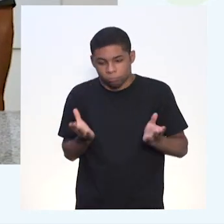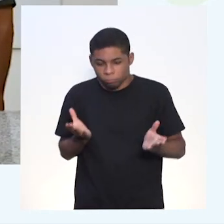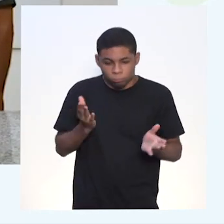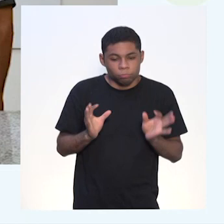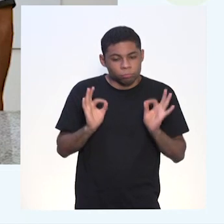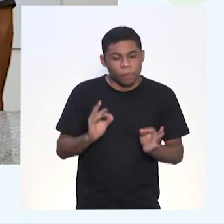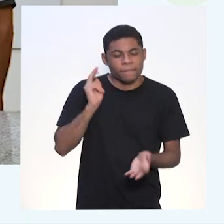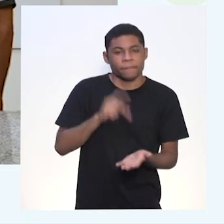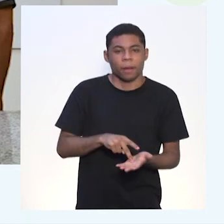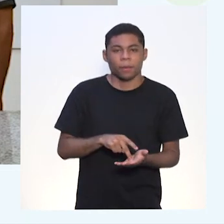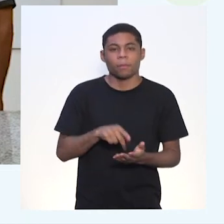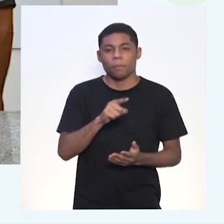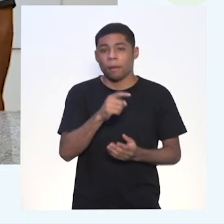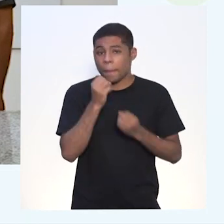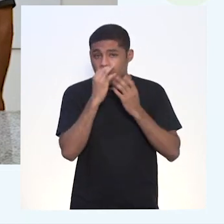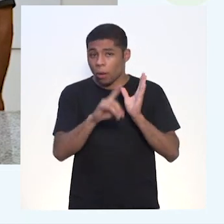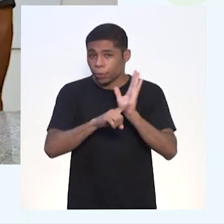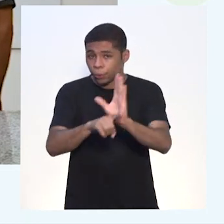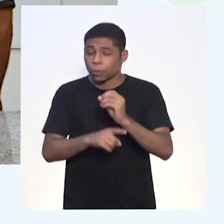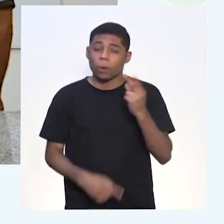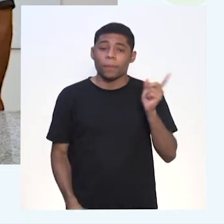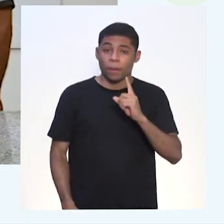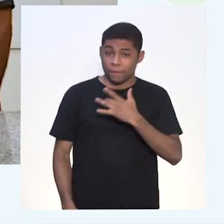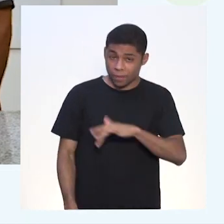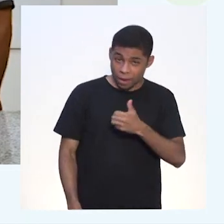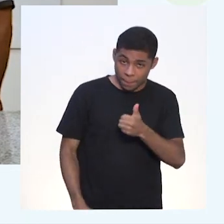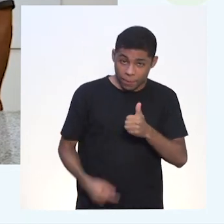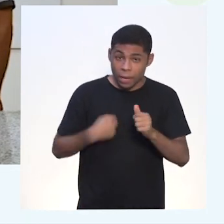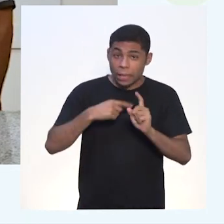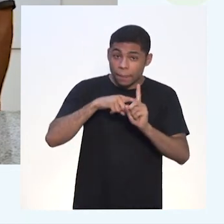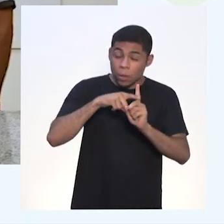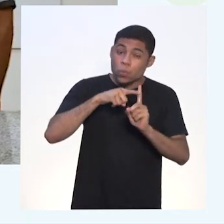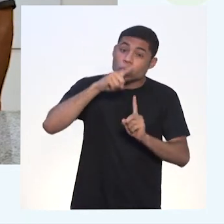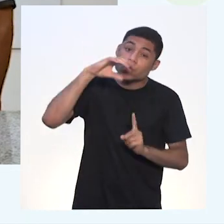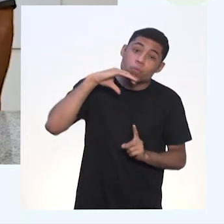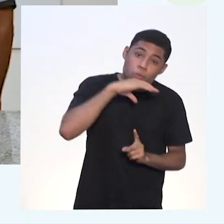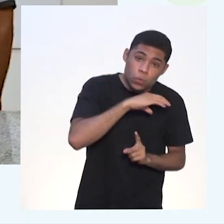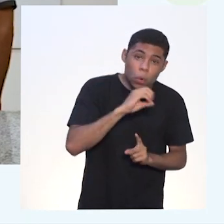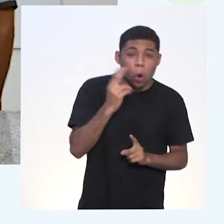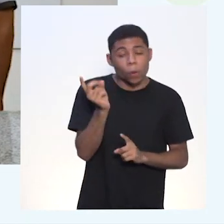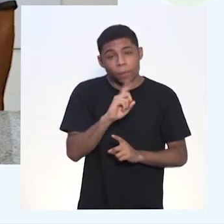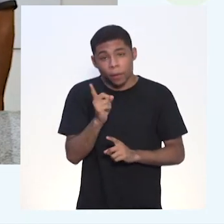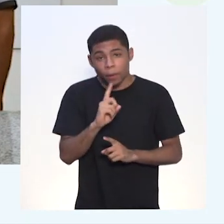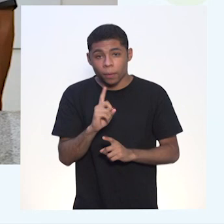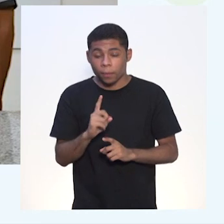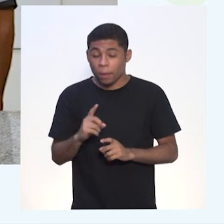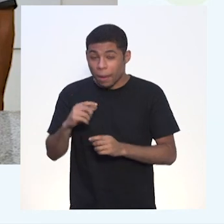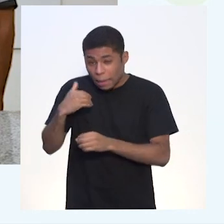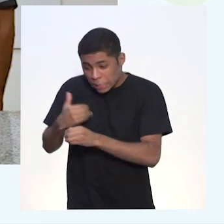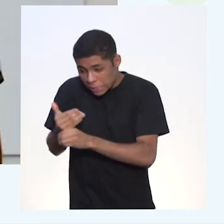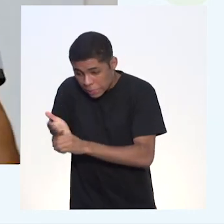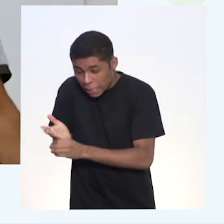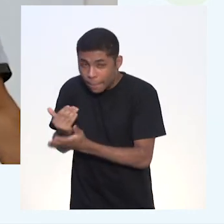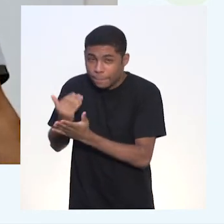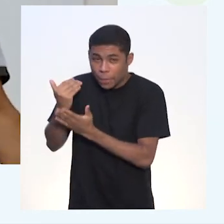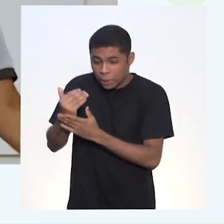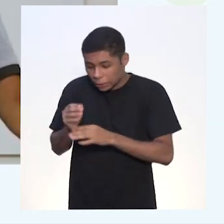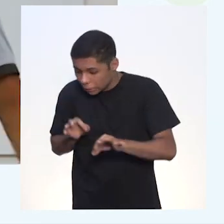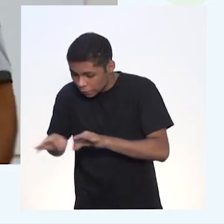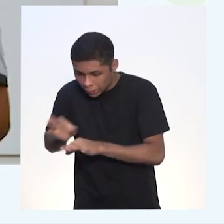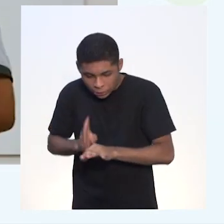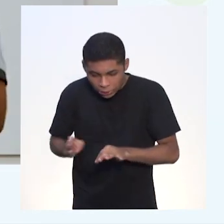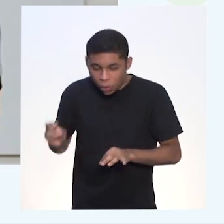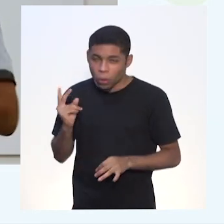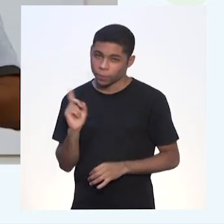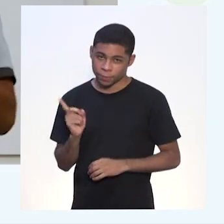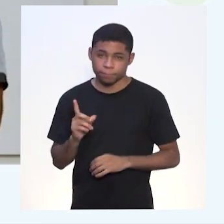de fato isso é vantajoso ou não. Se vale a pena eu aumentar a temperatura, se vale a pena eu aumentar a superfície de contato. Legal, então